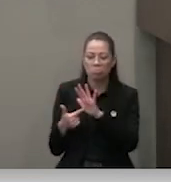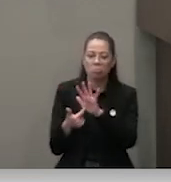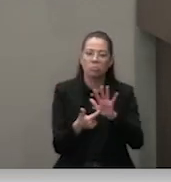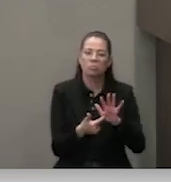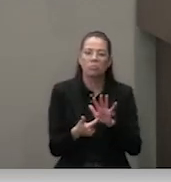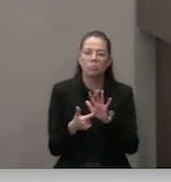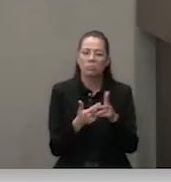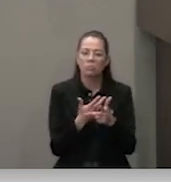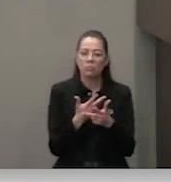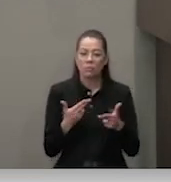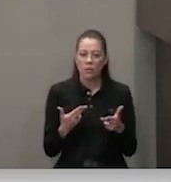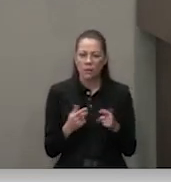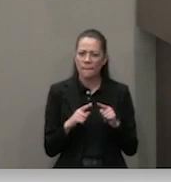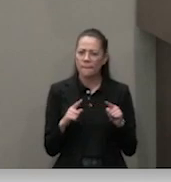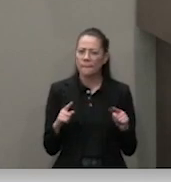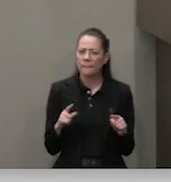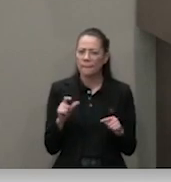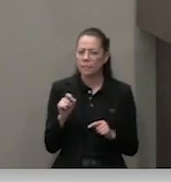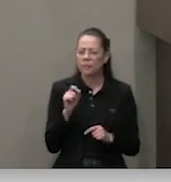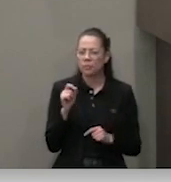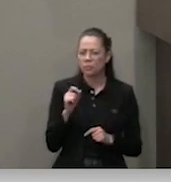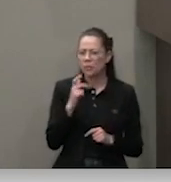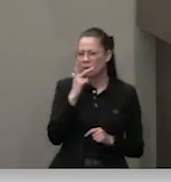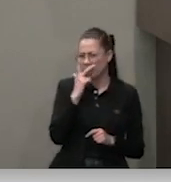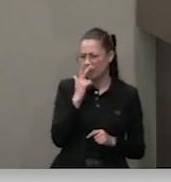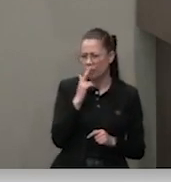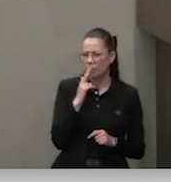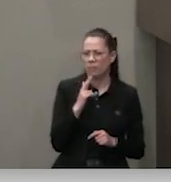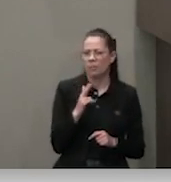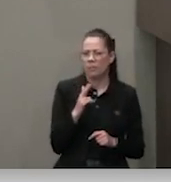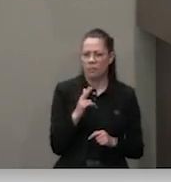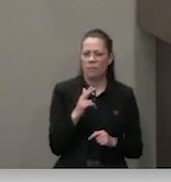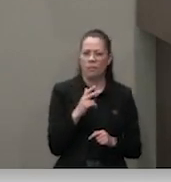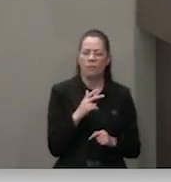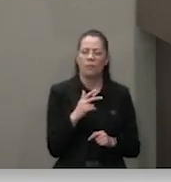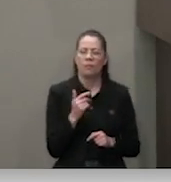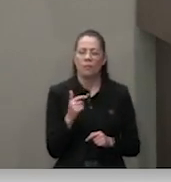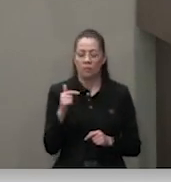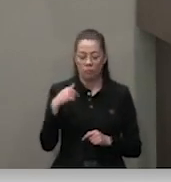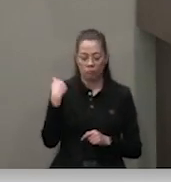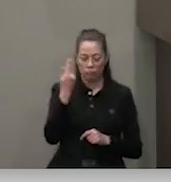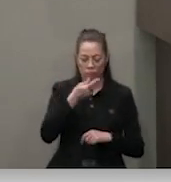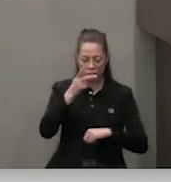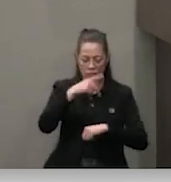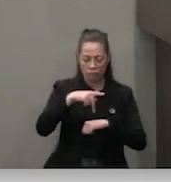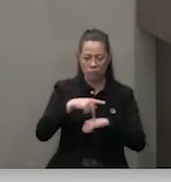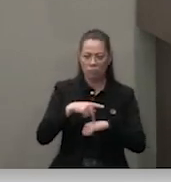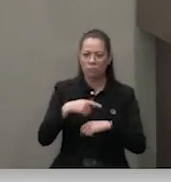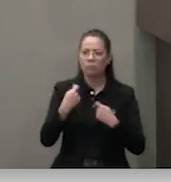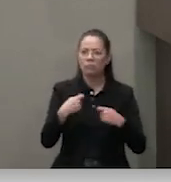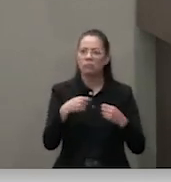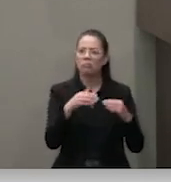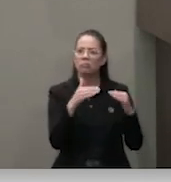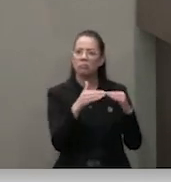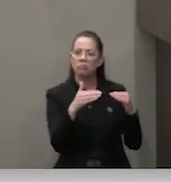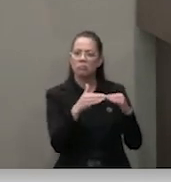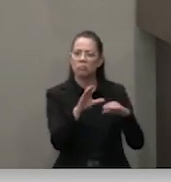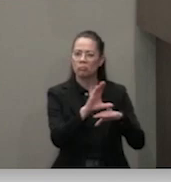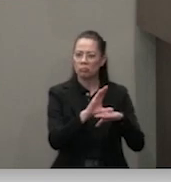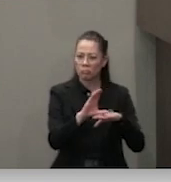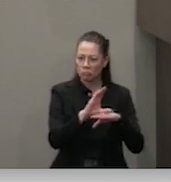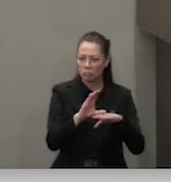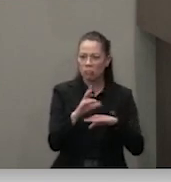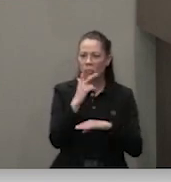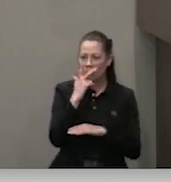isso Aliás Tá parecendo mesmo preciosismo nesse país a gente querer que cumpra a constituição né